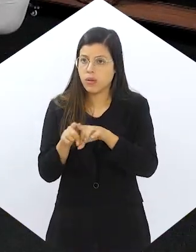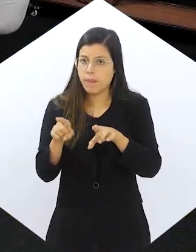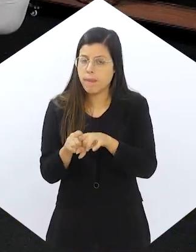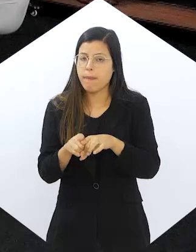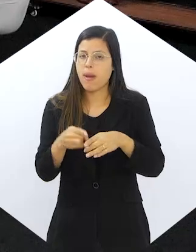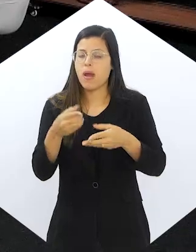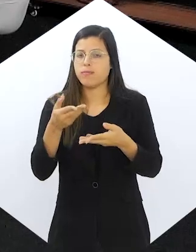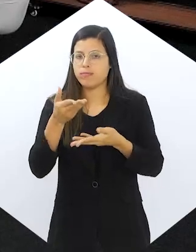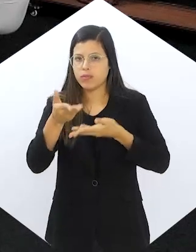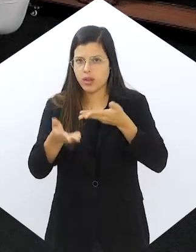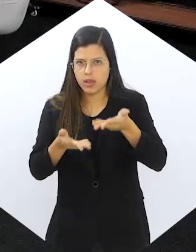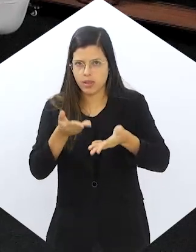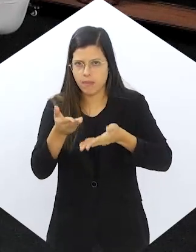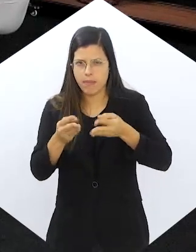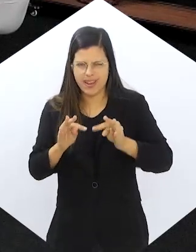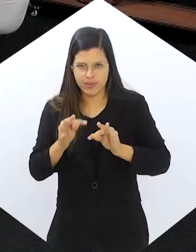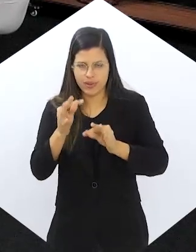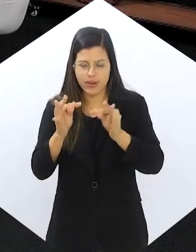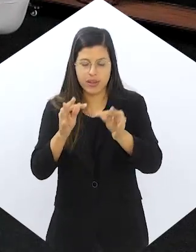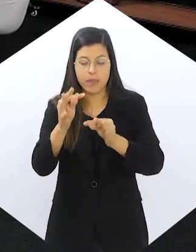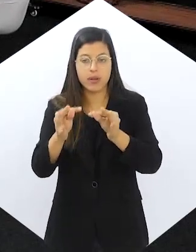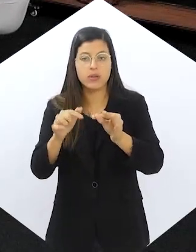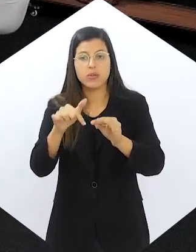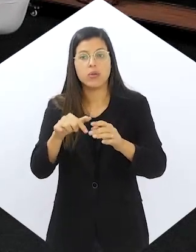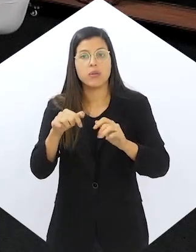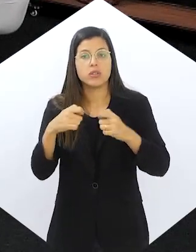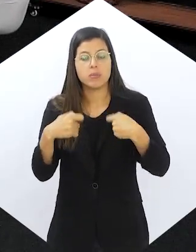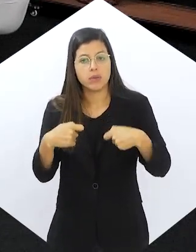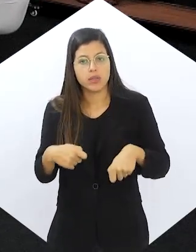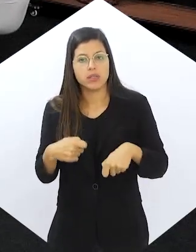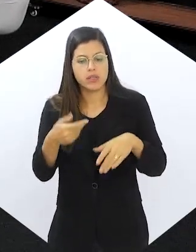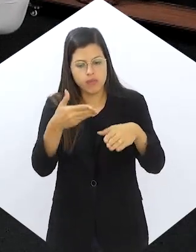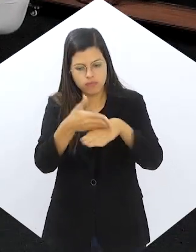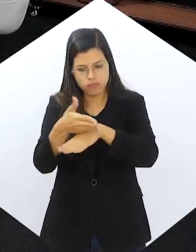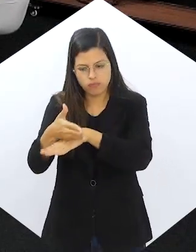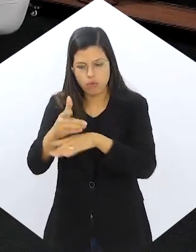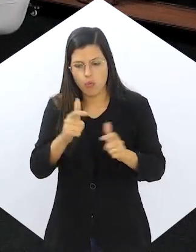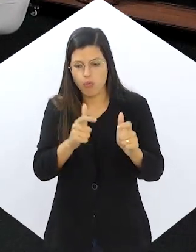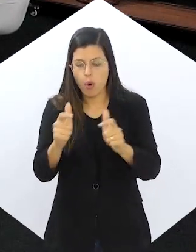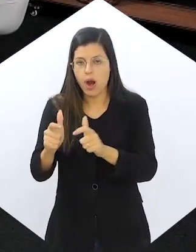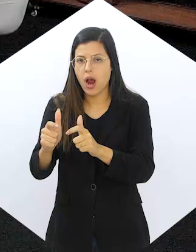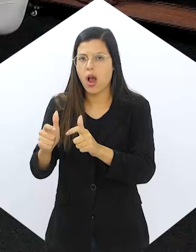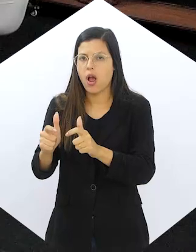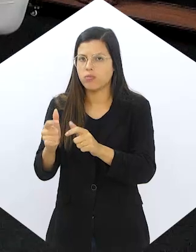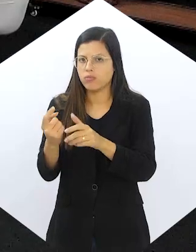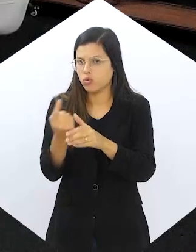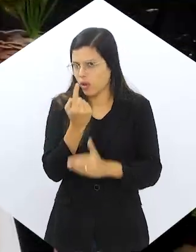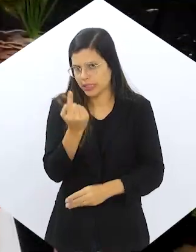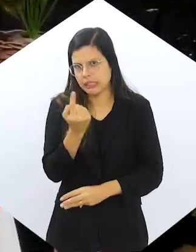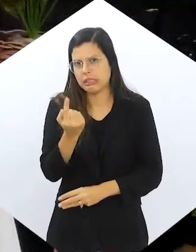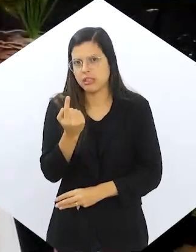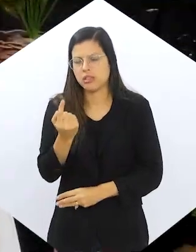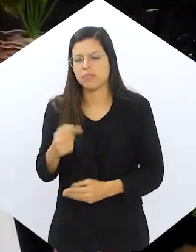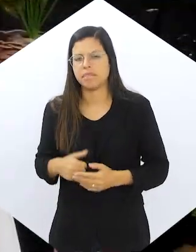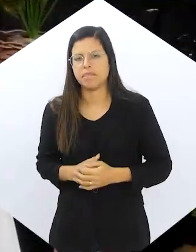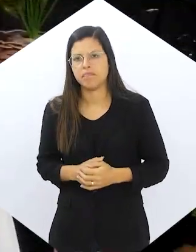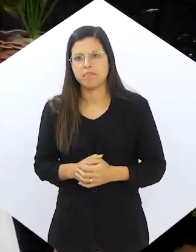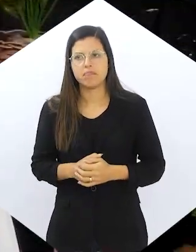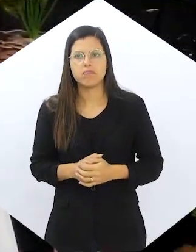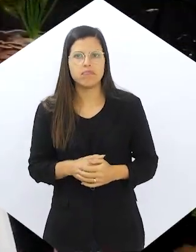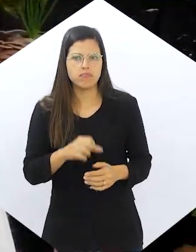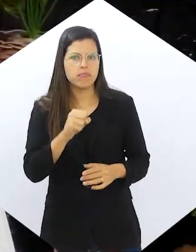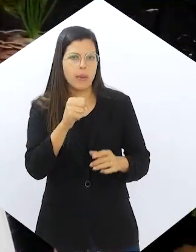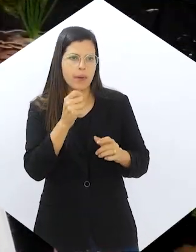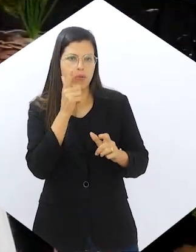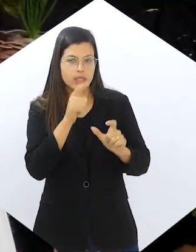a gente também conseguir frequentar locais sem estar com um animal. Sim, até para você ter uma independência, Isso. né? Agora, eu queria